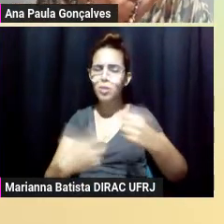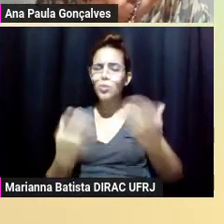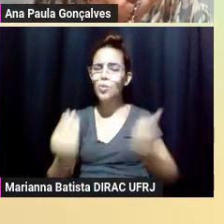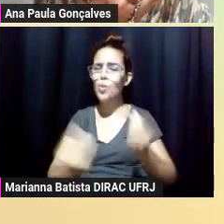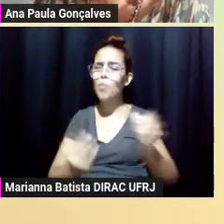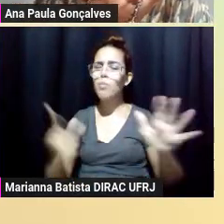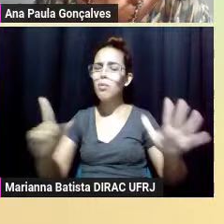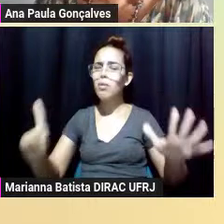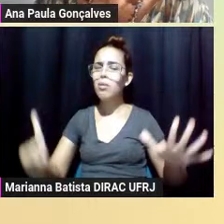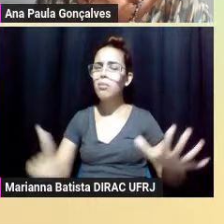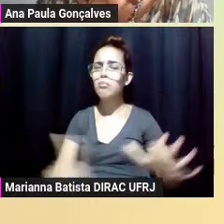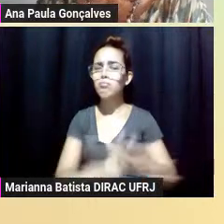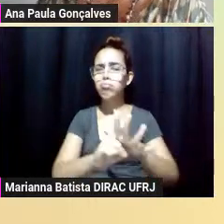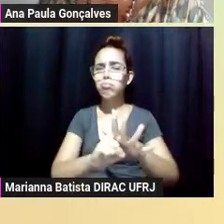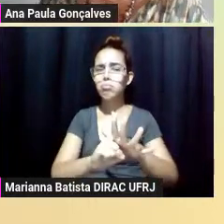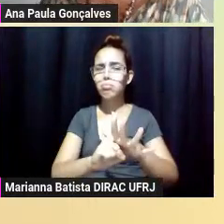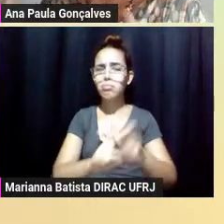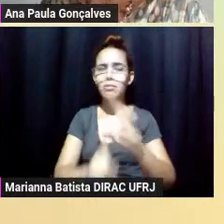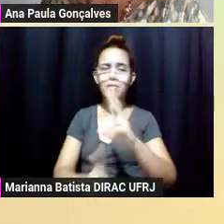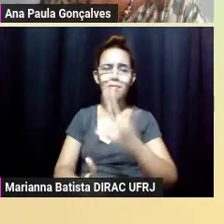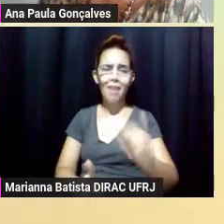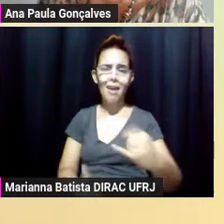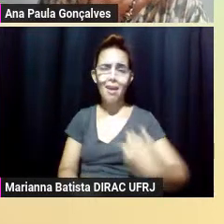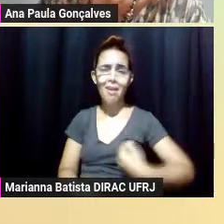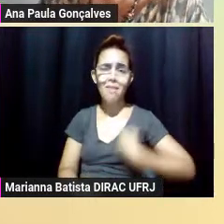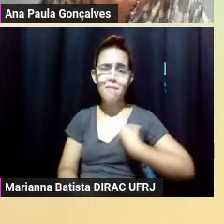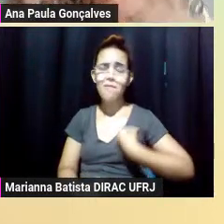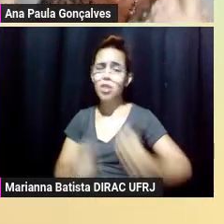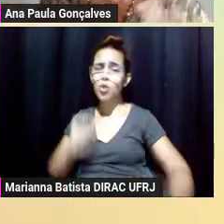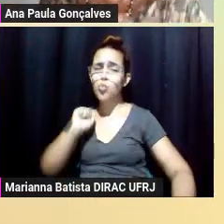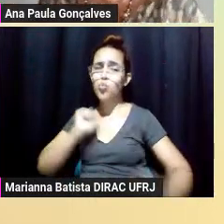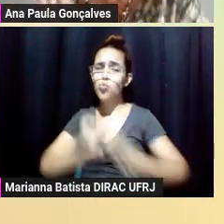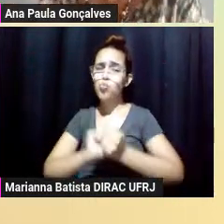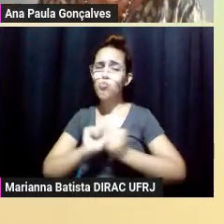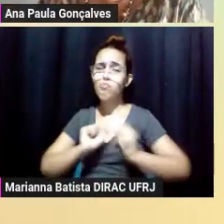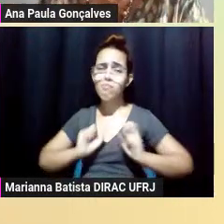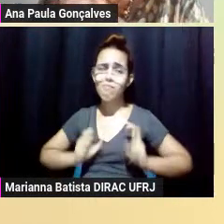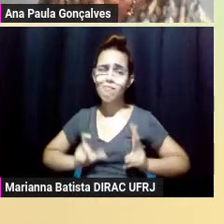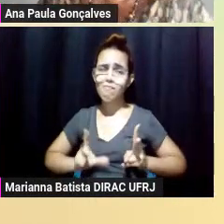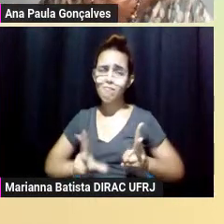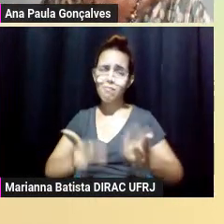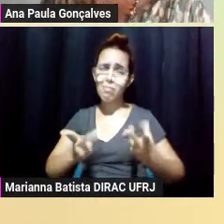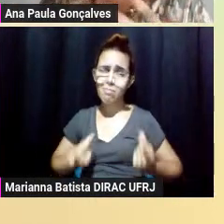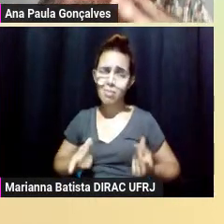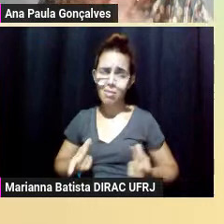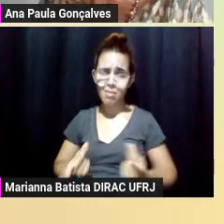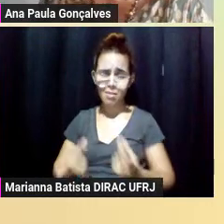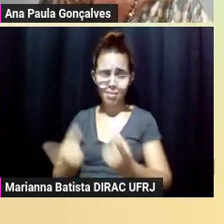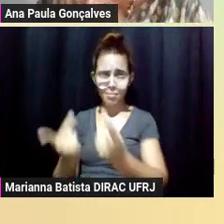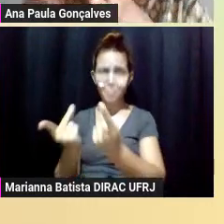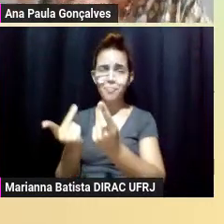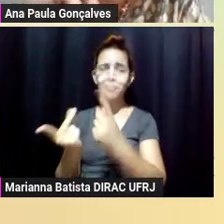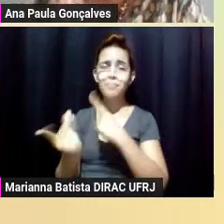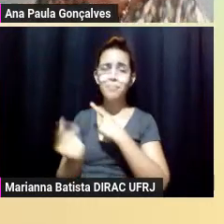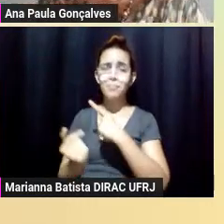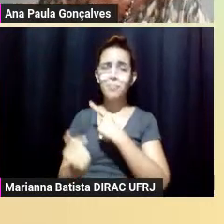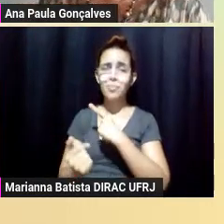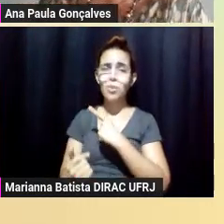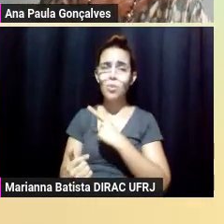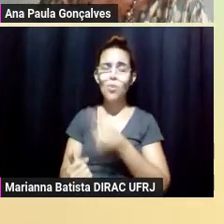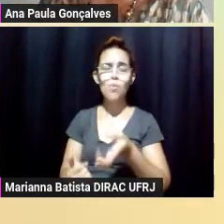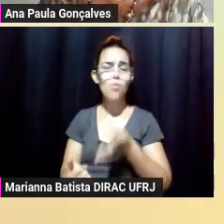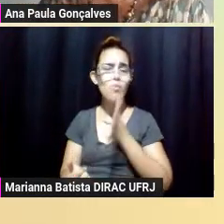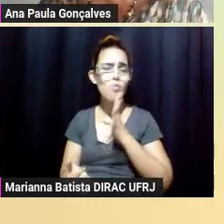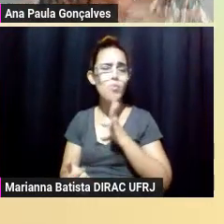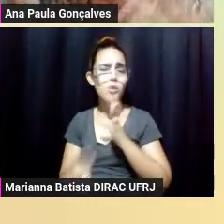nunca deixou de ser presente, né? E quando eu conheço essas mulheres, todas elas têm um pouquinho de uma história de uma mãe que era parecida com a